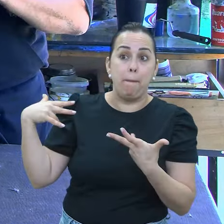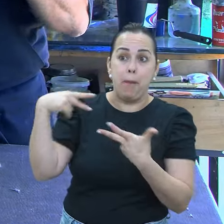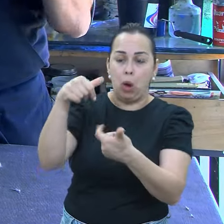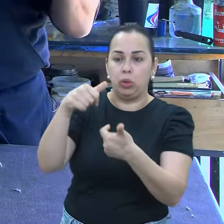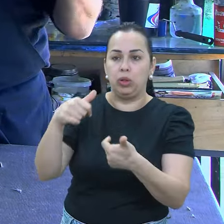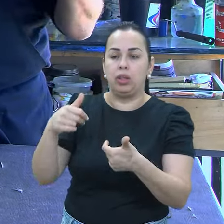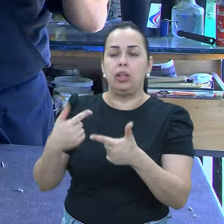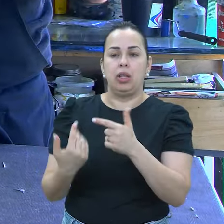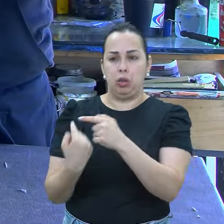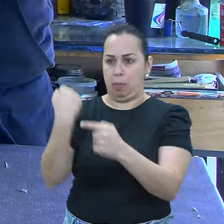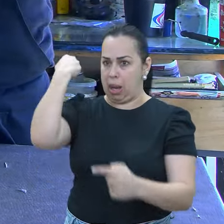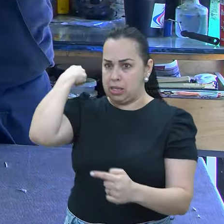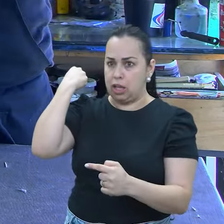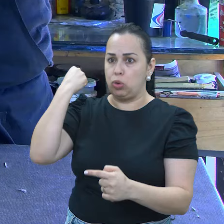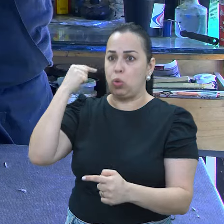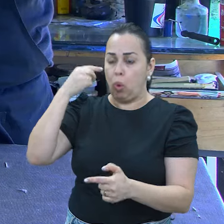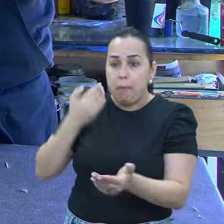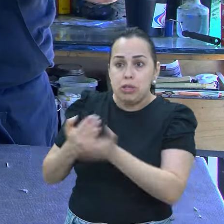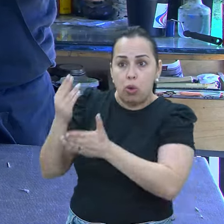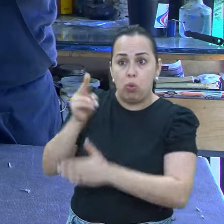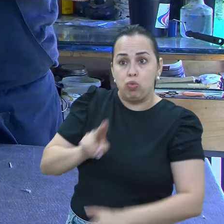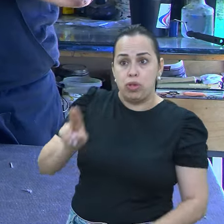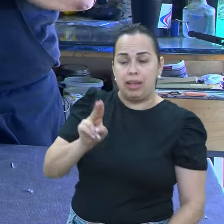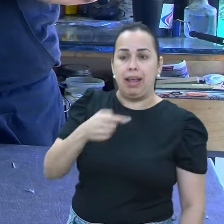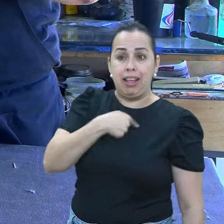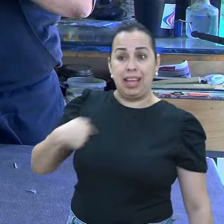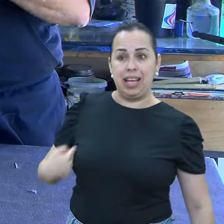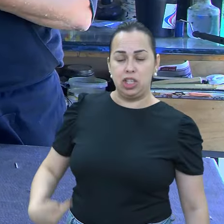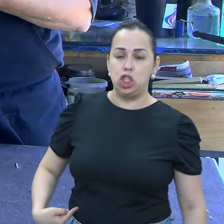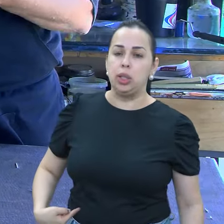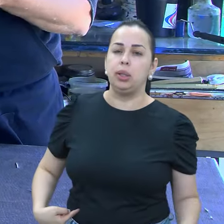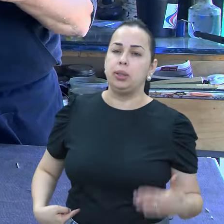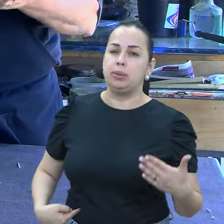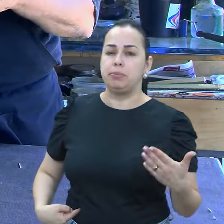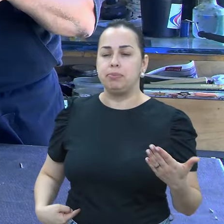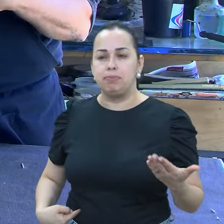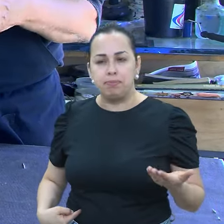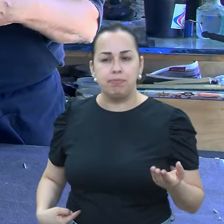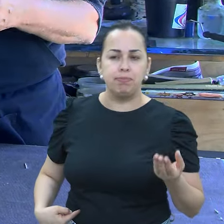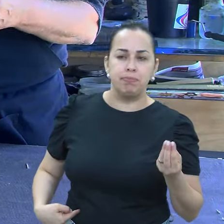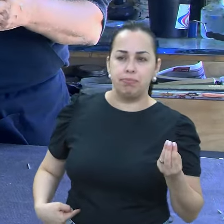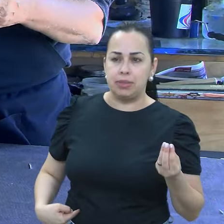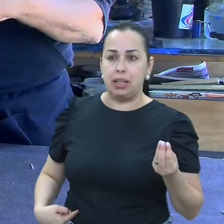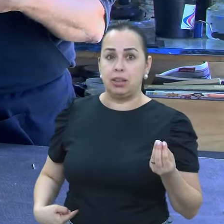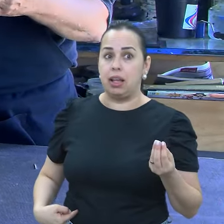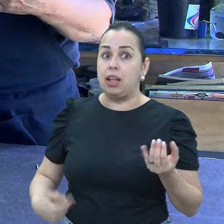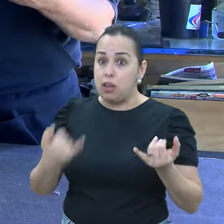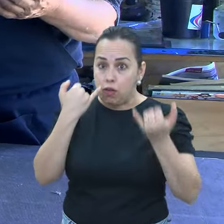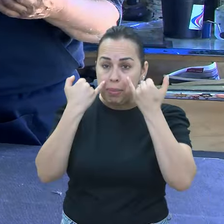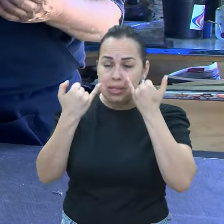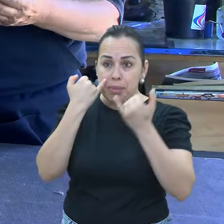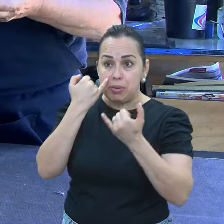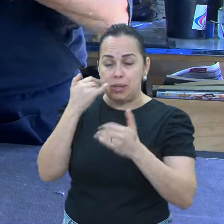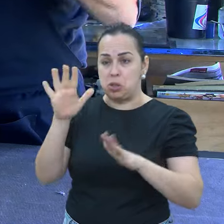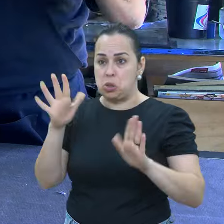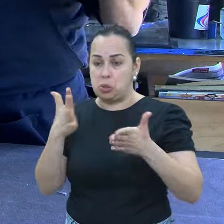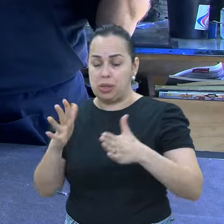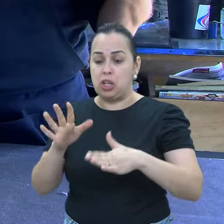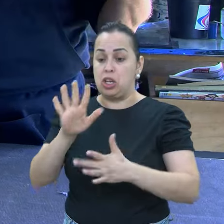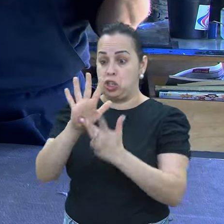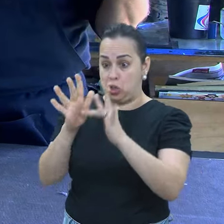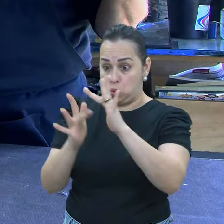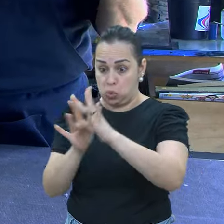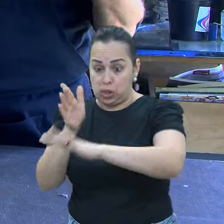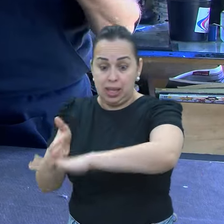grande. Ela é usada na China. A gente tem algumas notícias de 3